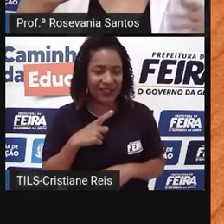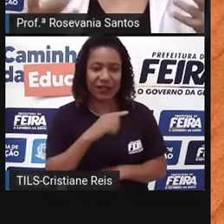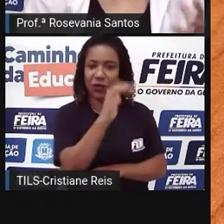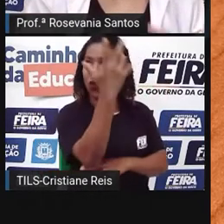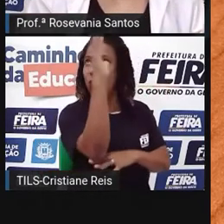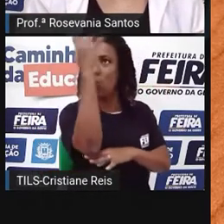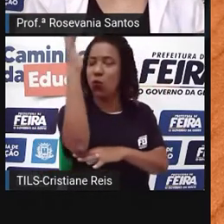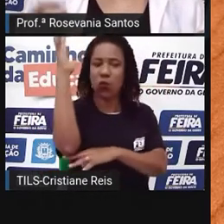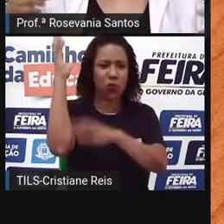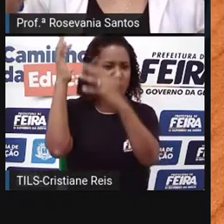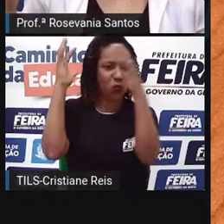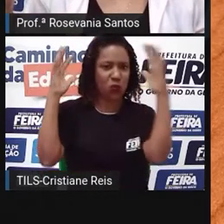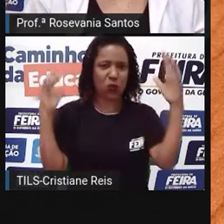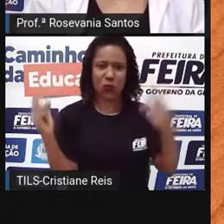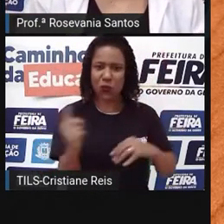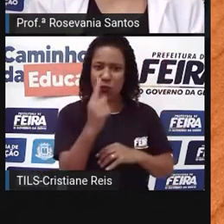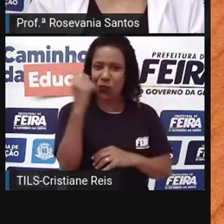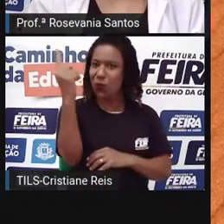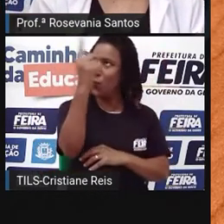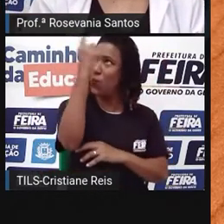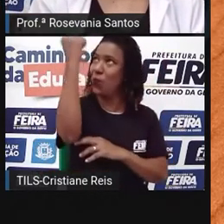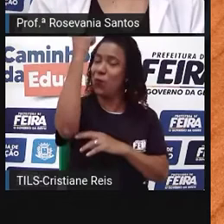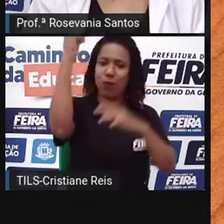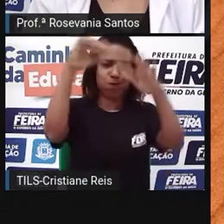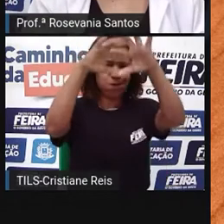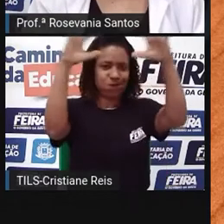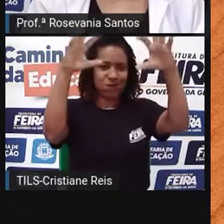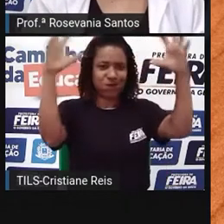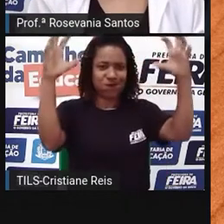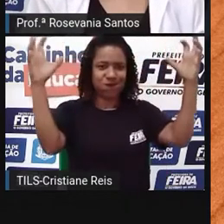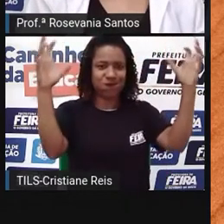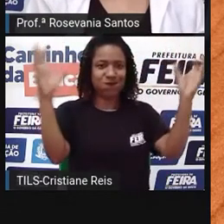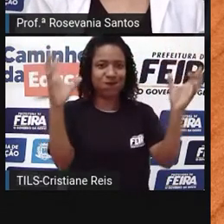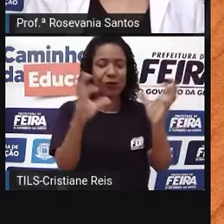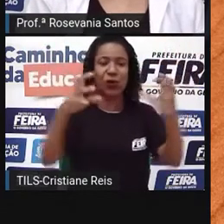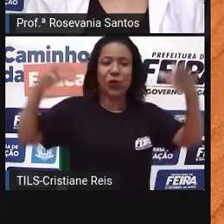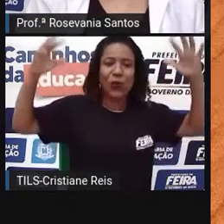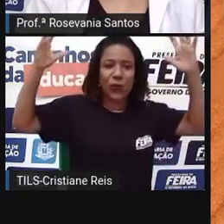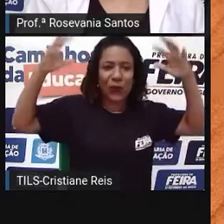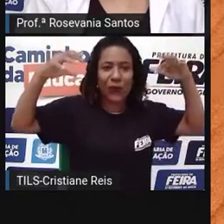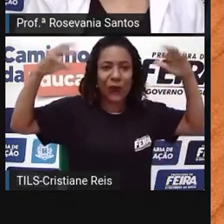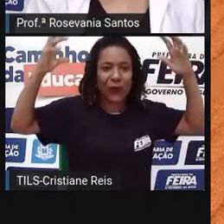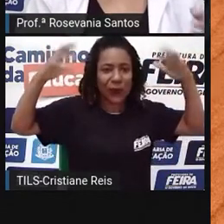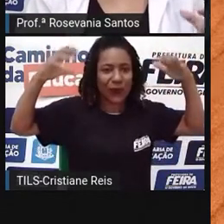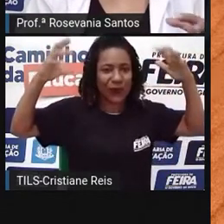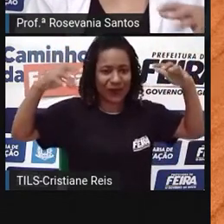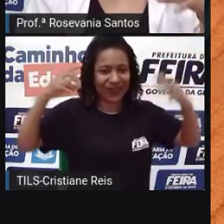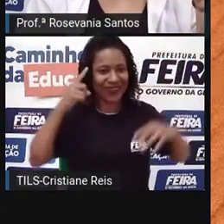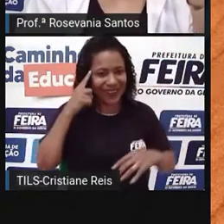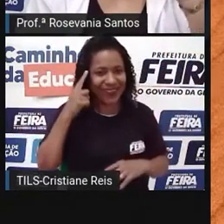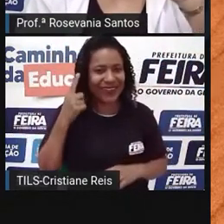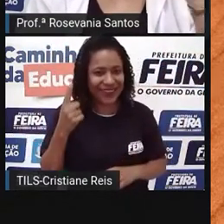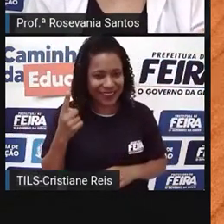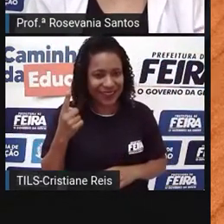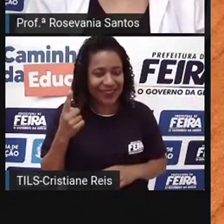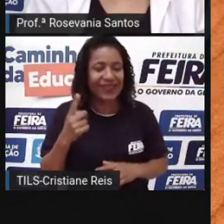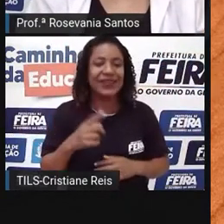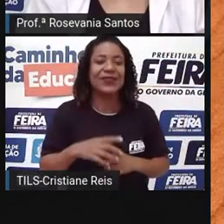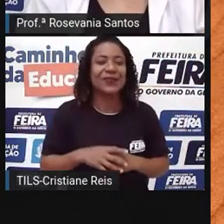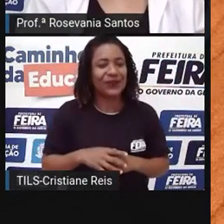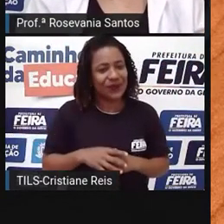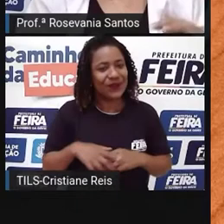árvores dos mais diversos portes, com aquela quantidade enorme de chuva, que até favorece essa questão, né,